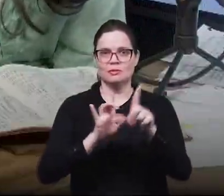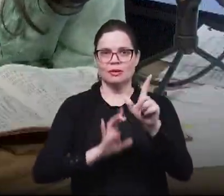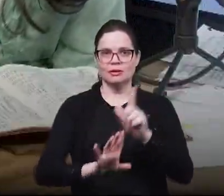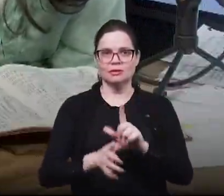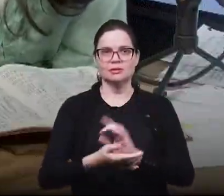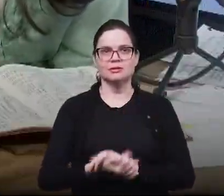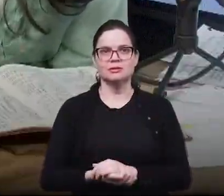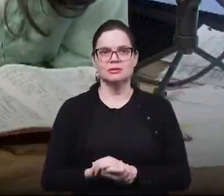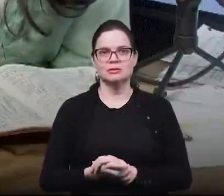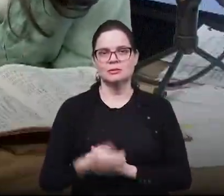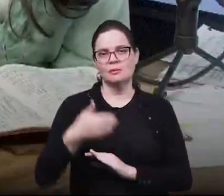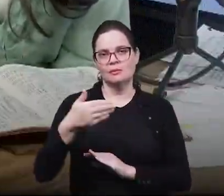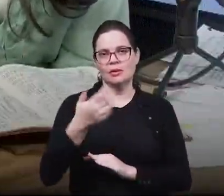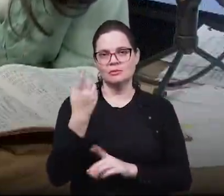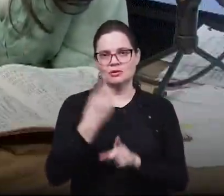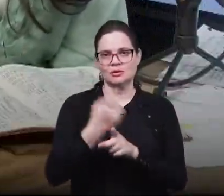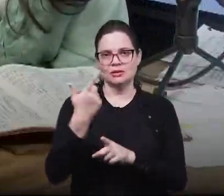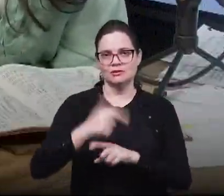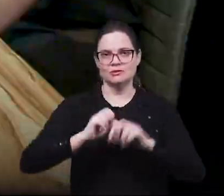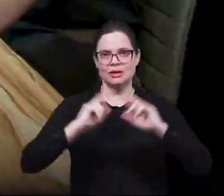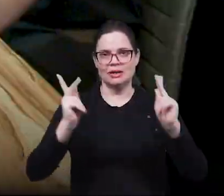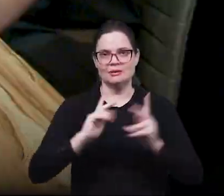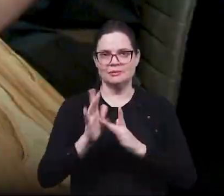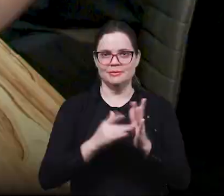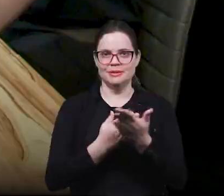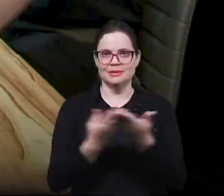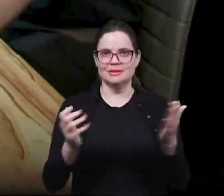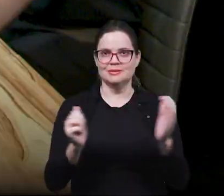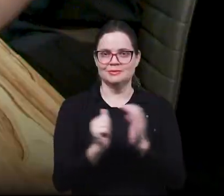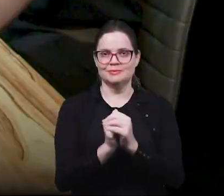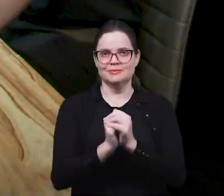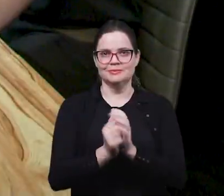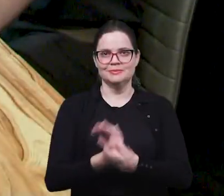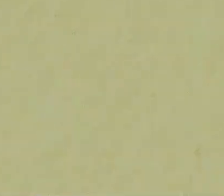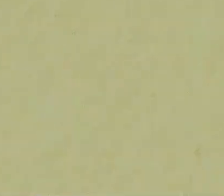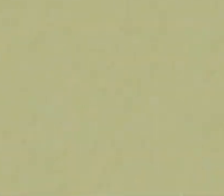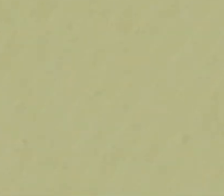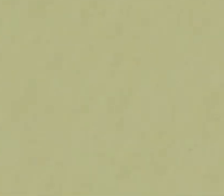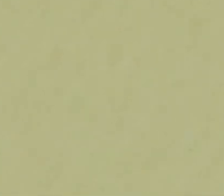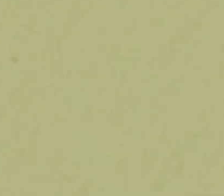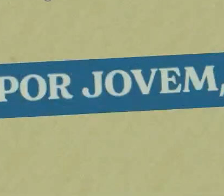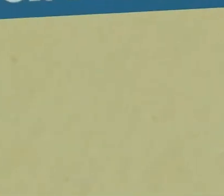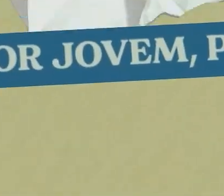compartilhe e nos vemos no próximo programa. Amém. Pai do Senhor. A paz do Senhor Jesus.